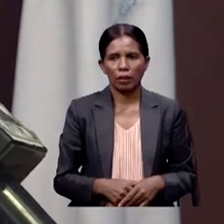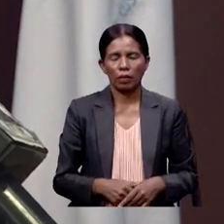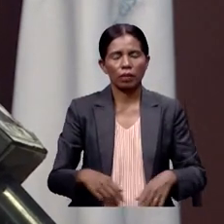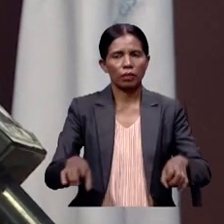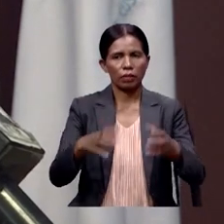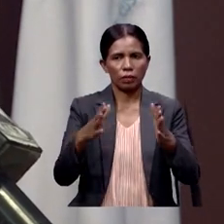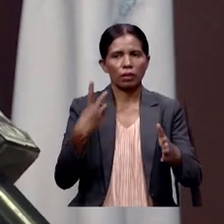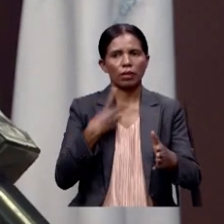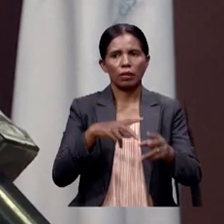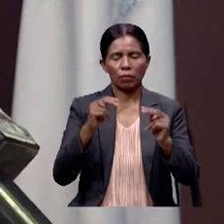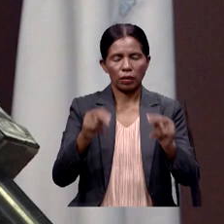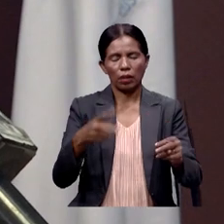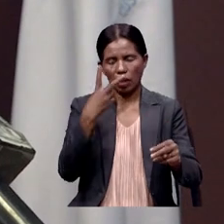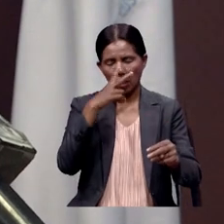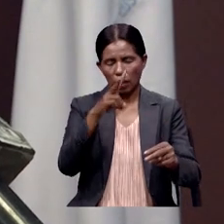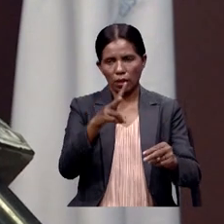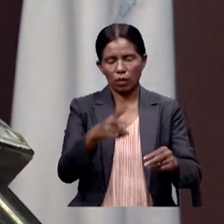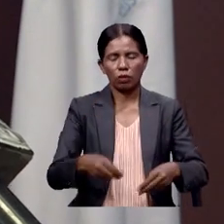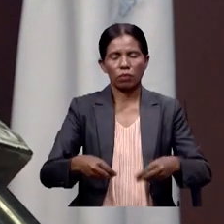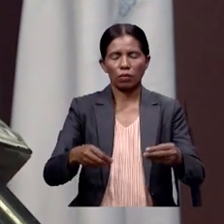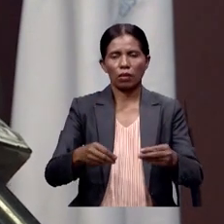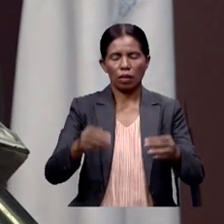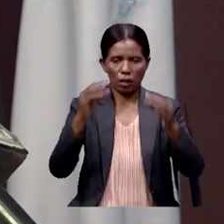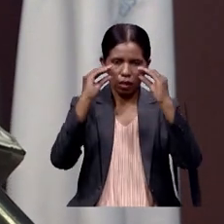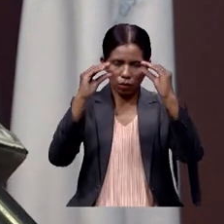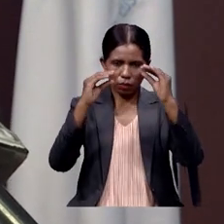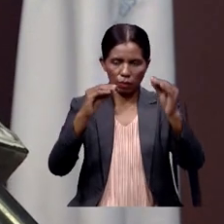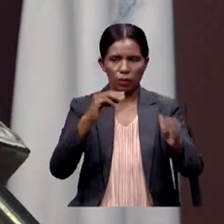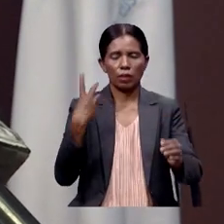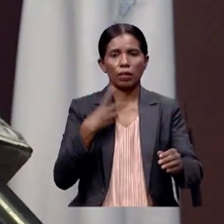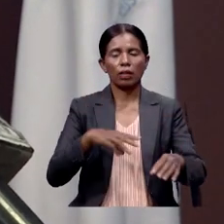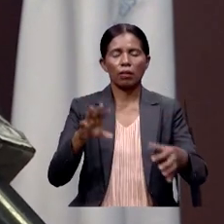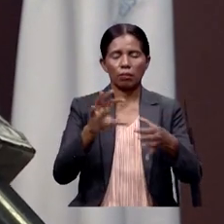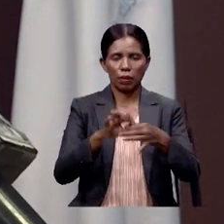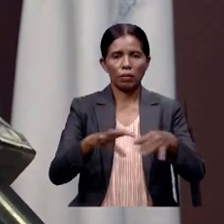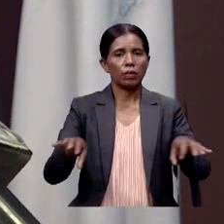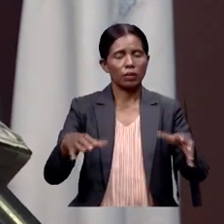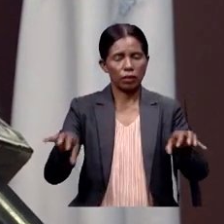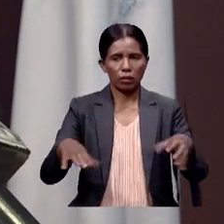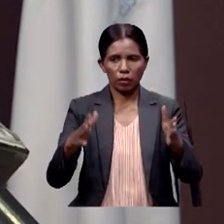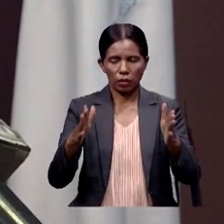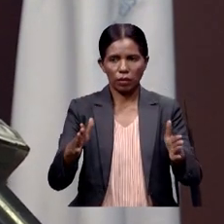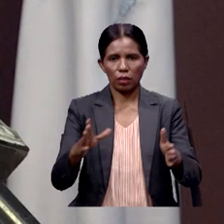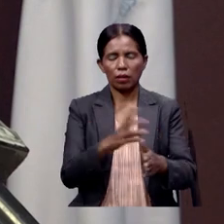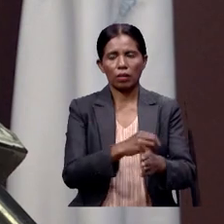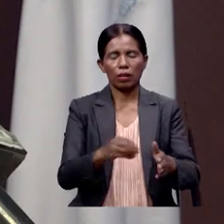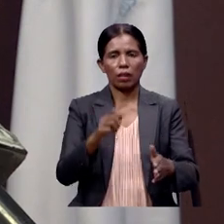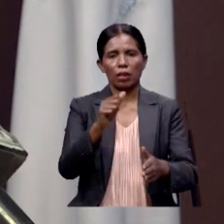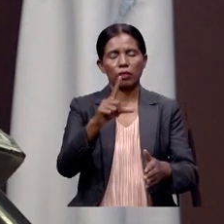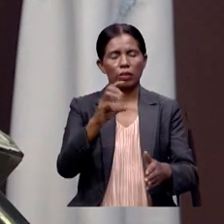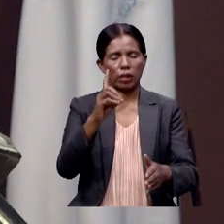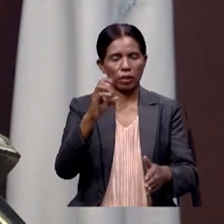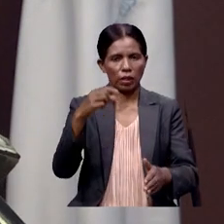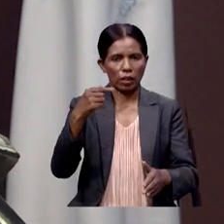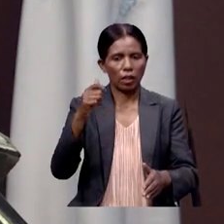recursos, claro que ainda precisamos falar capacitação, se iramos for capacitação e a alfândegas, mas bem,